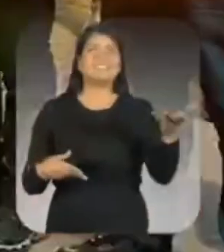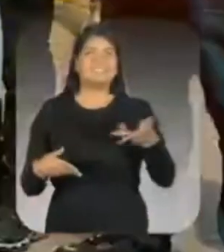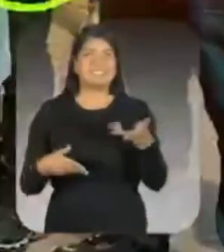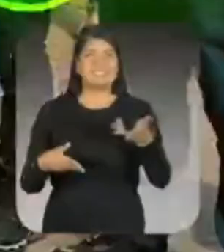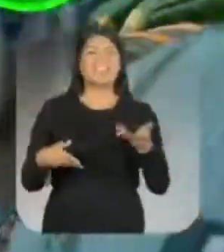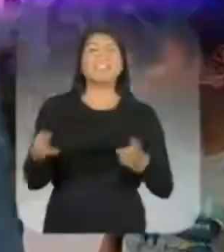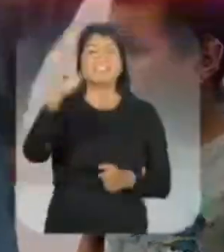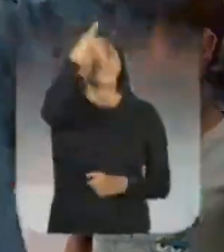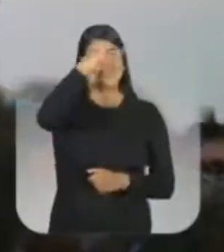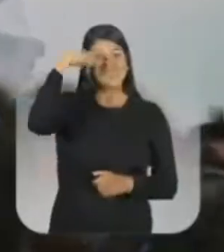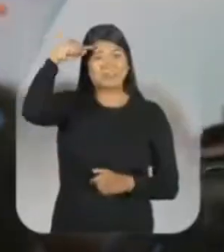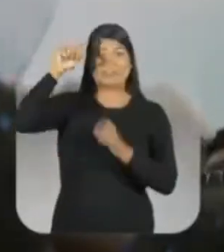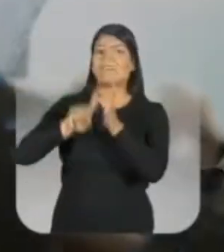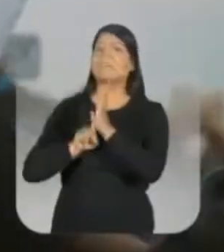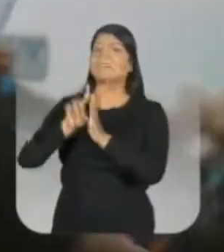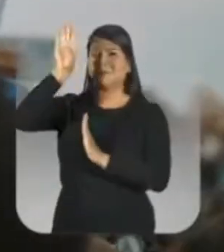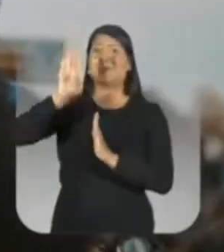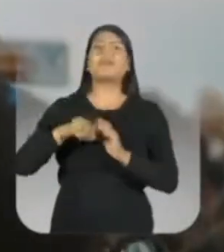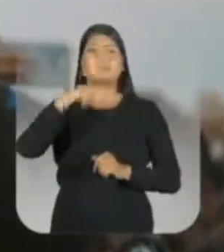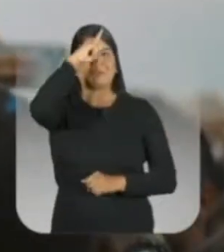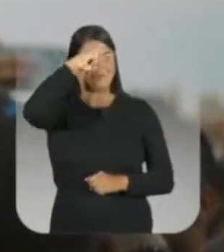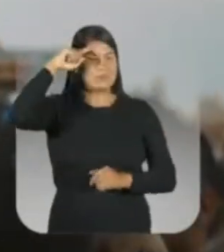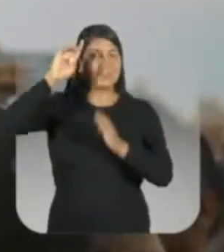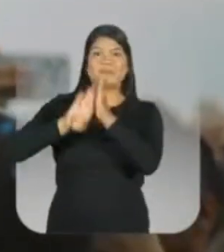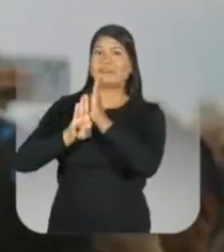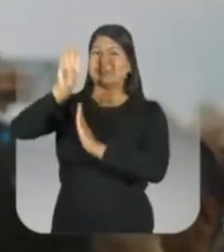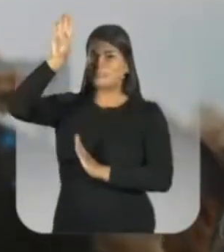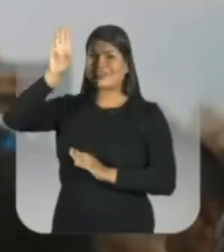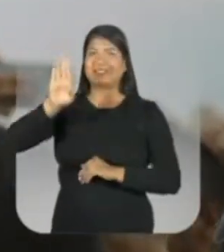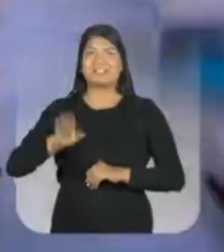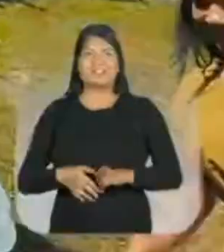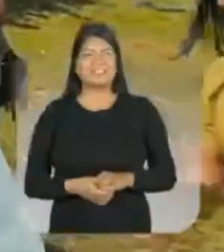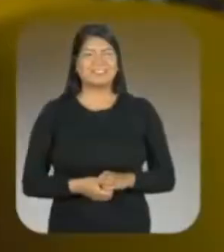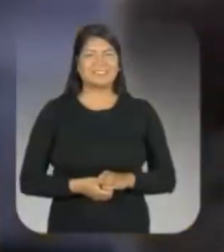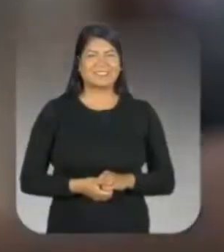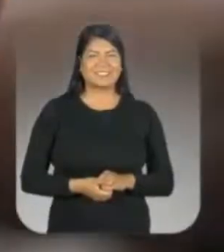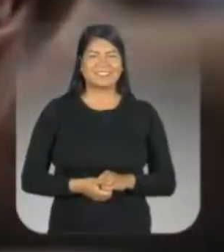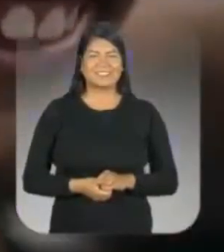o Wilson Lima disparou. O Wilson Lima disparou.